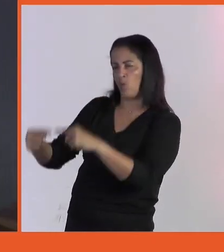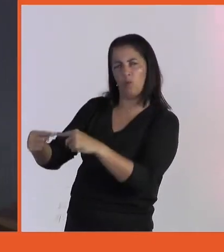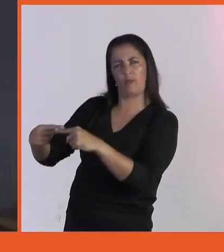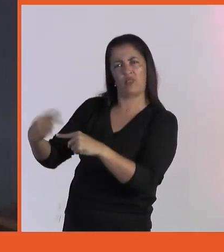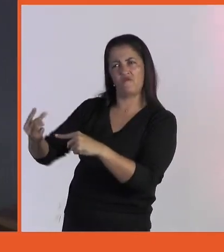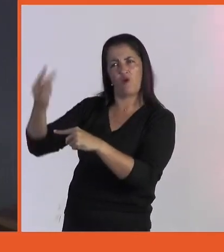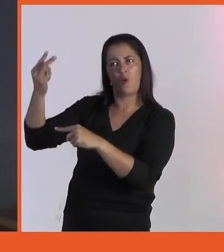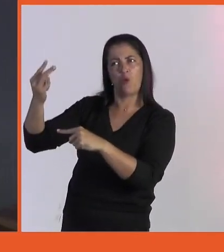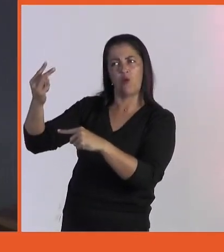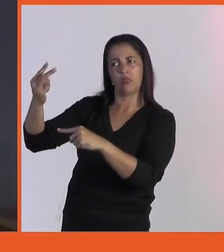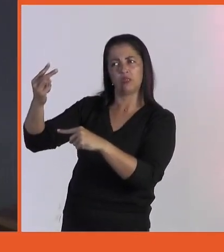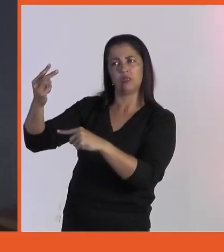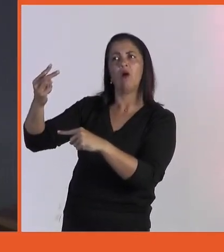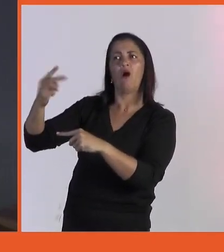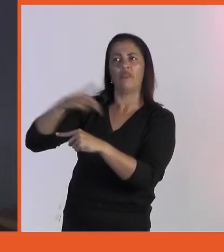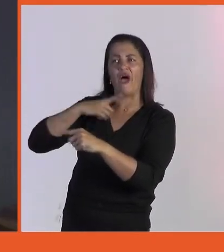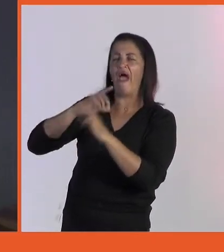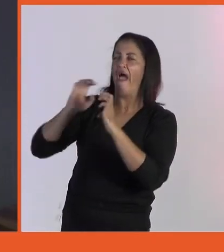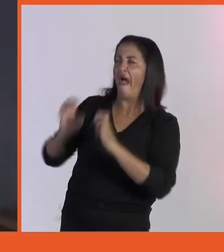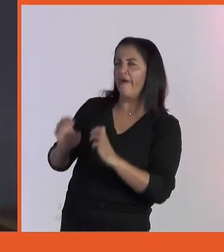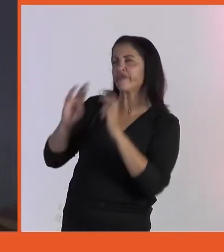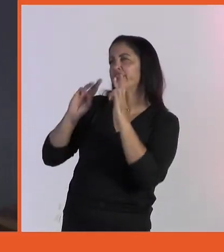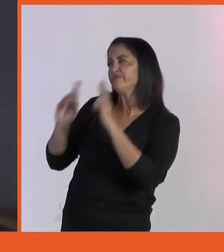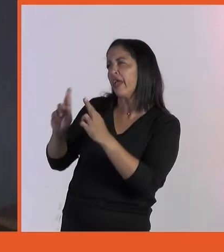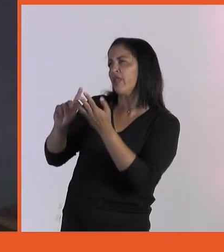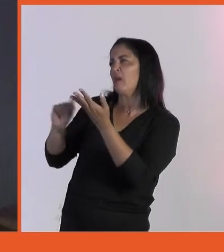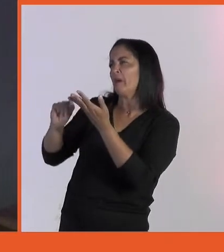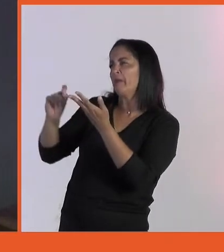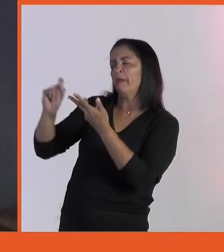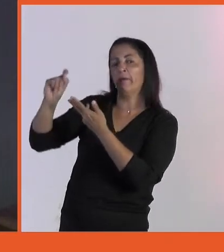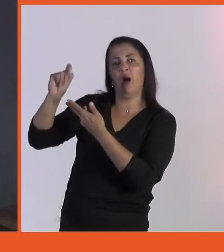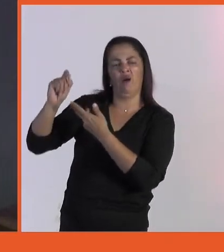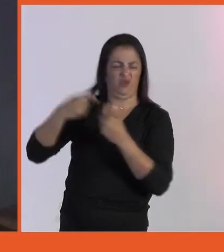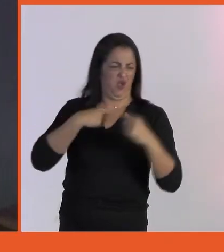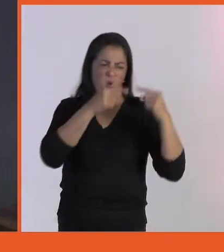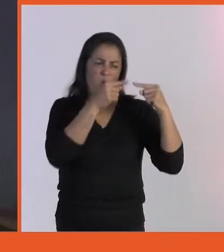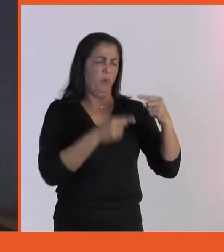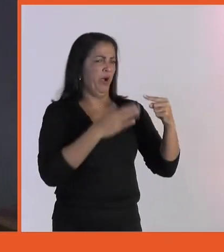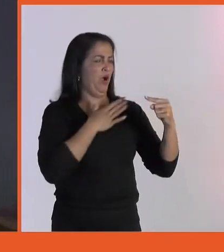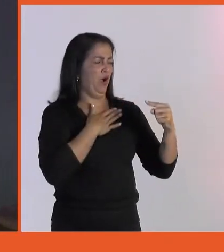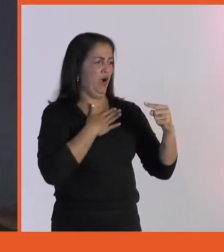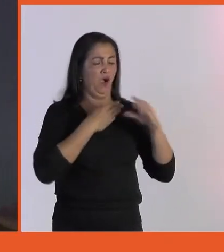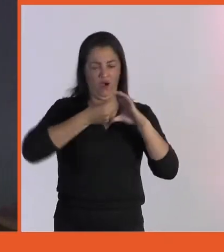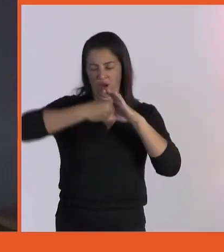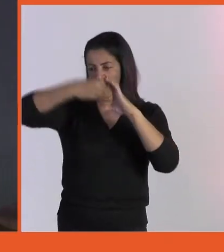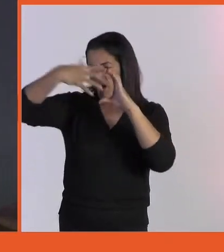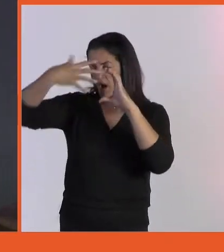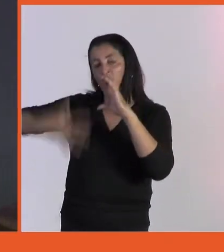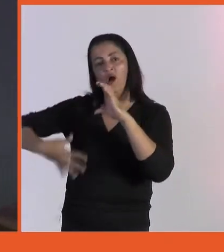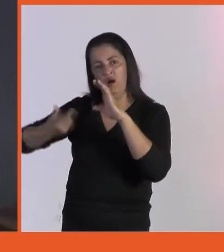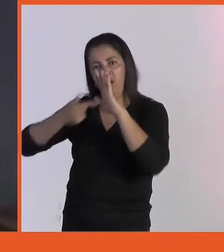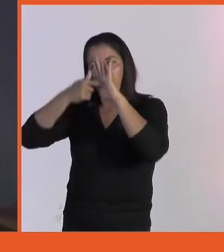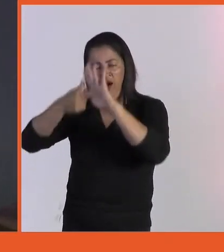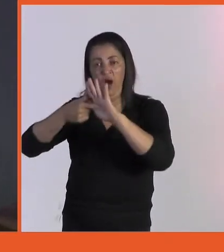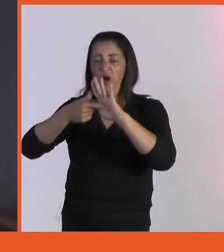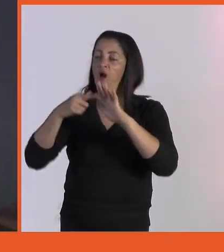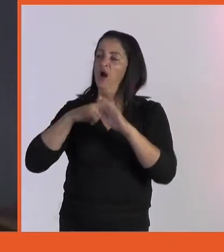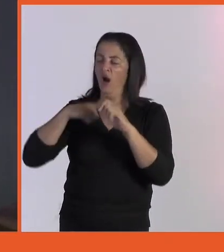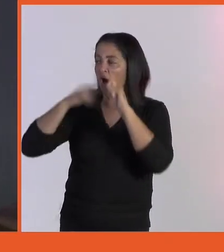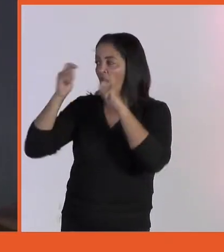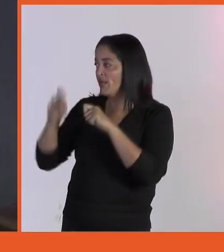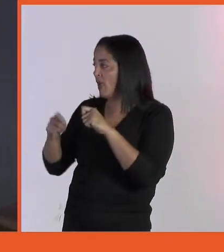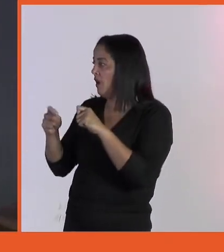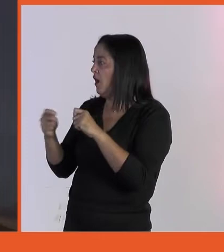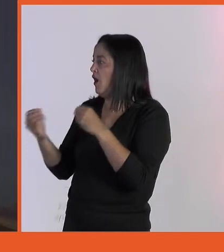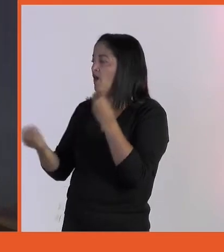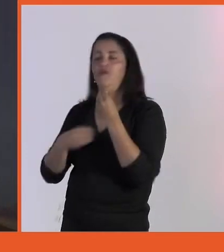pilares morais, entre aspas, em mim. Eu falei assim, pô, eu gosto do seu conteúdo, e eu vou te ajudar, e eu vou estar aqui, vou ser sub na Twitch, vou